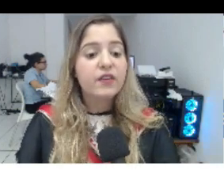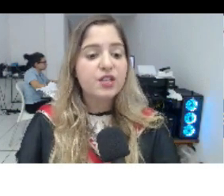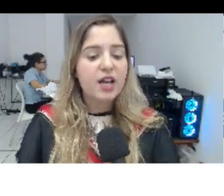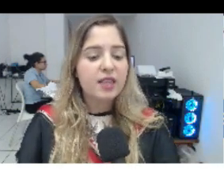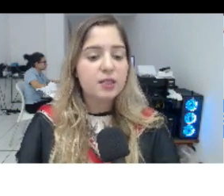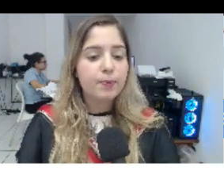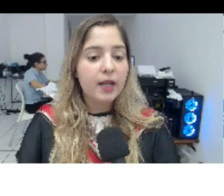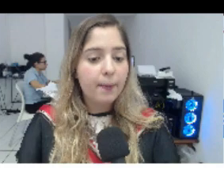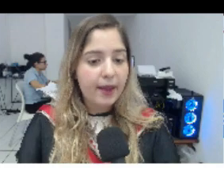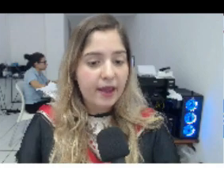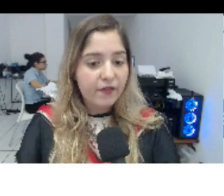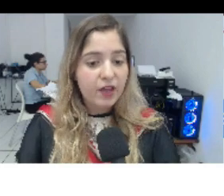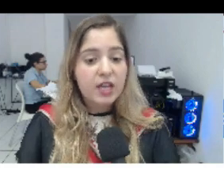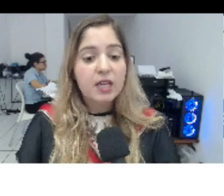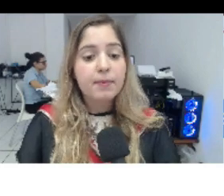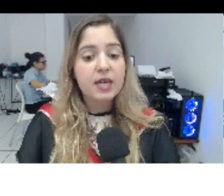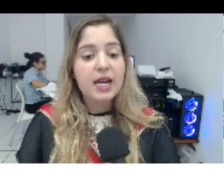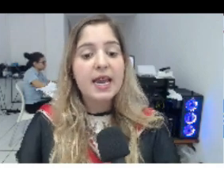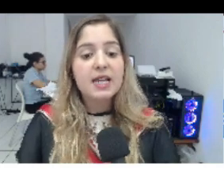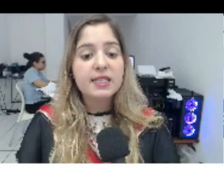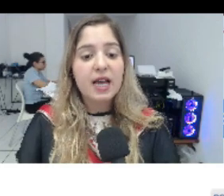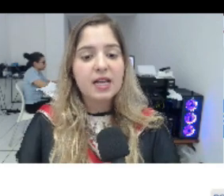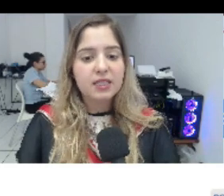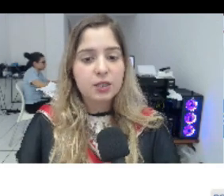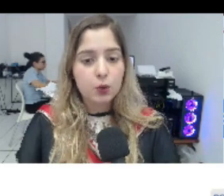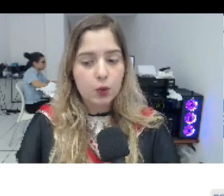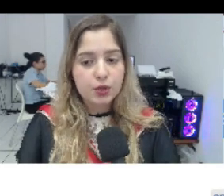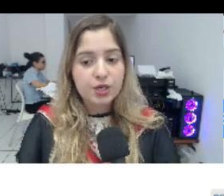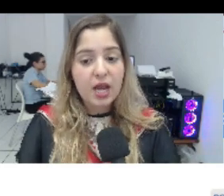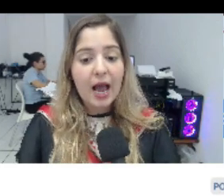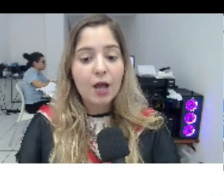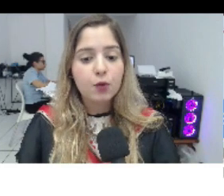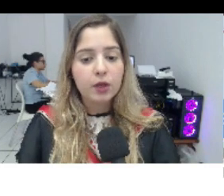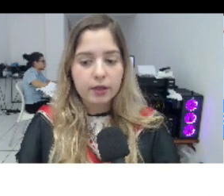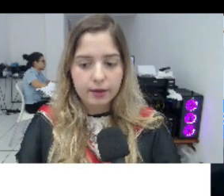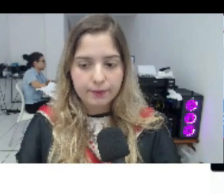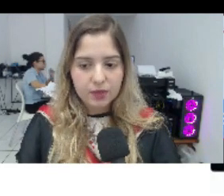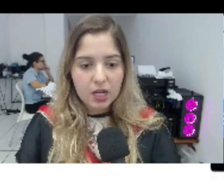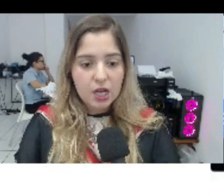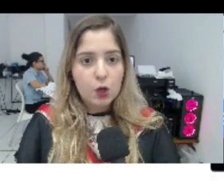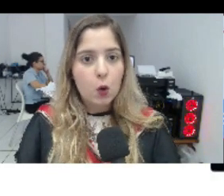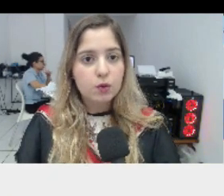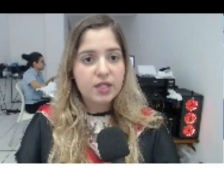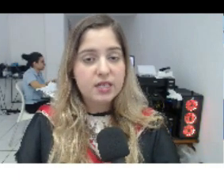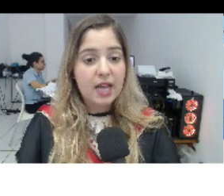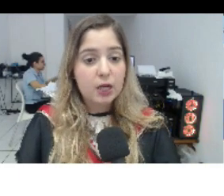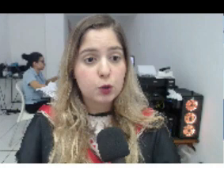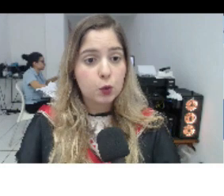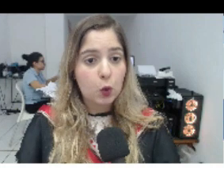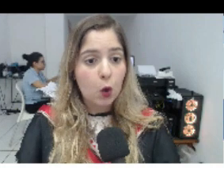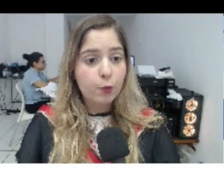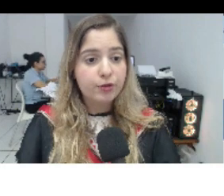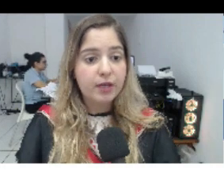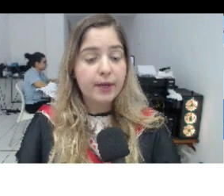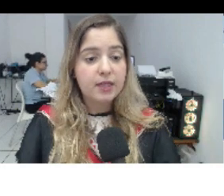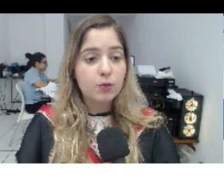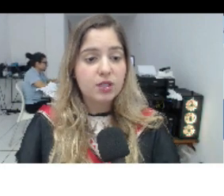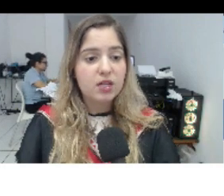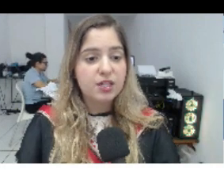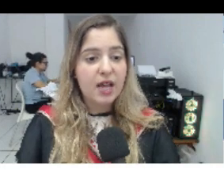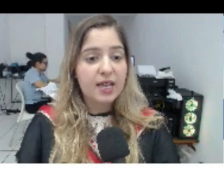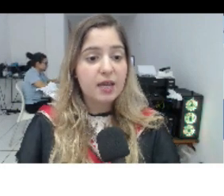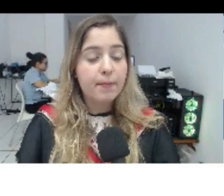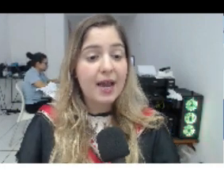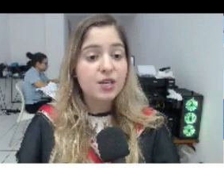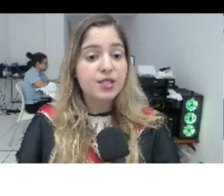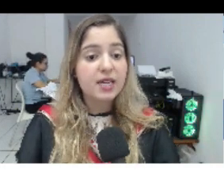Alagoas, investigadas pela PF, que mira ex-assessor de Arthur Lira. Com os destaques do Globo, também temos